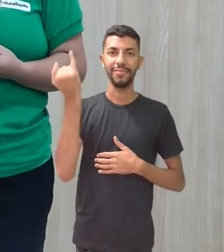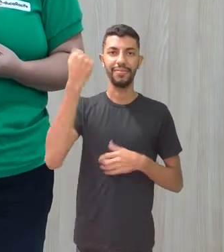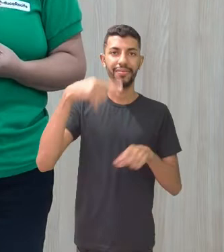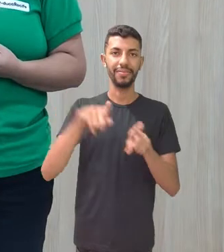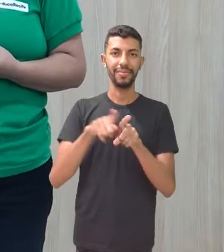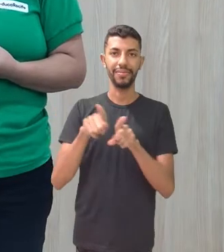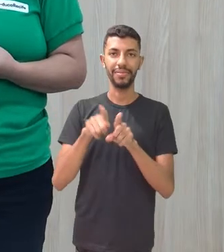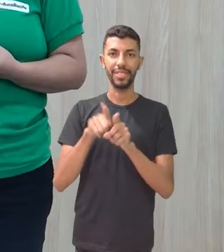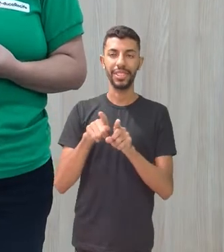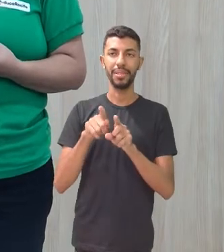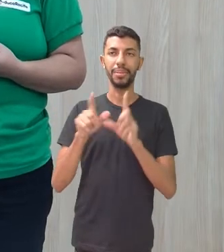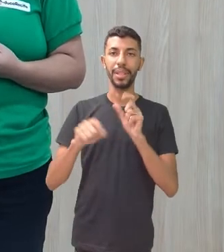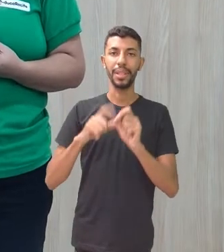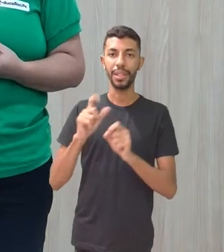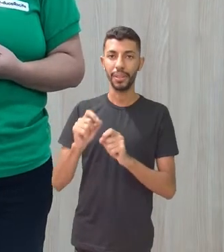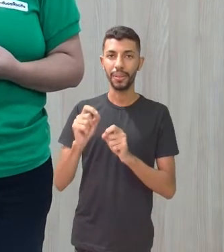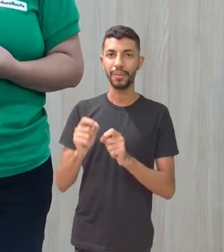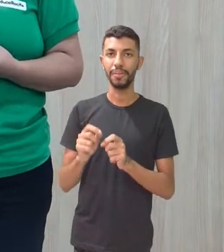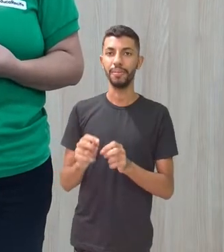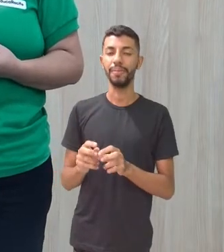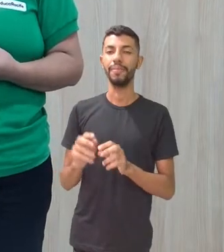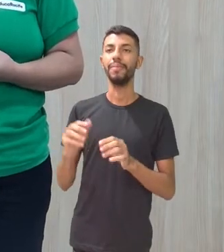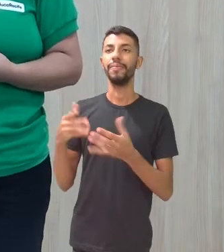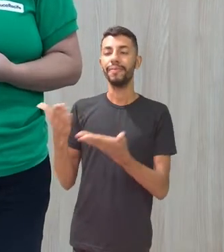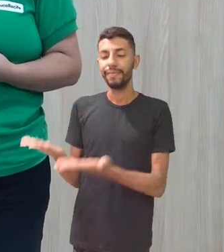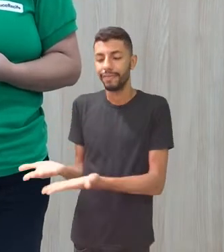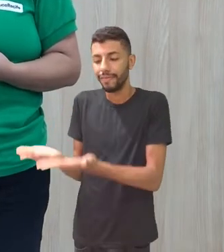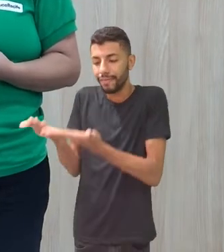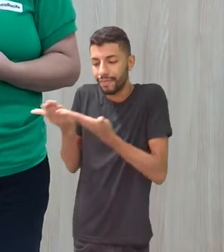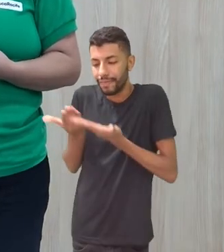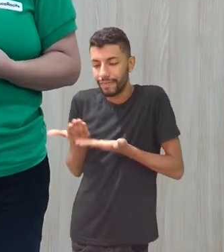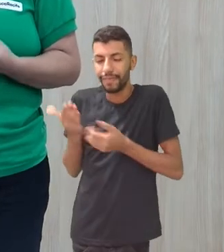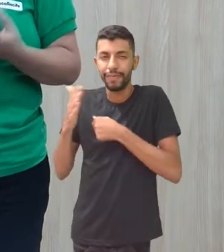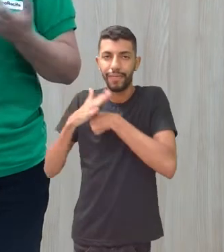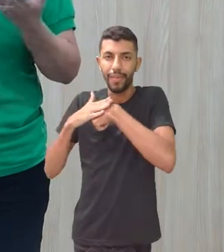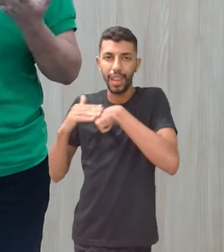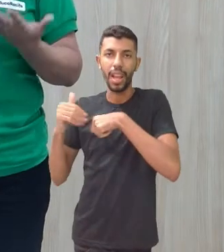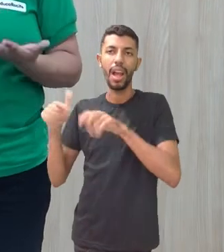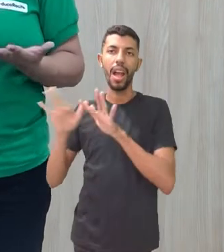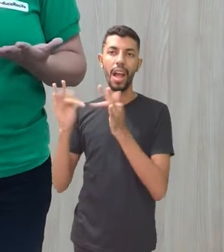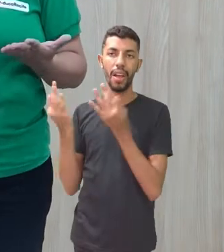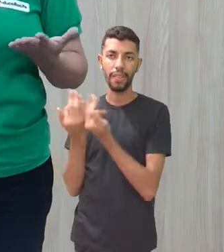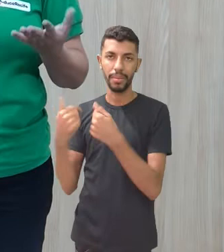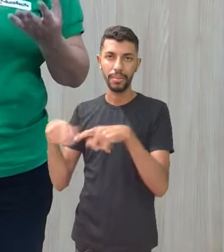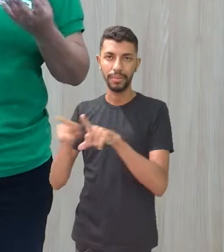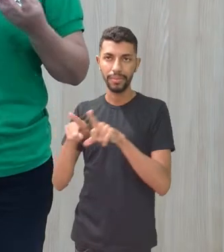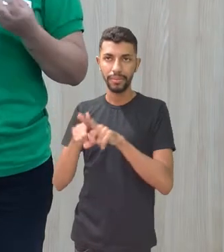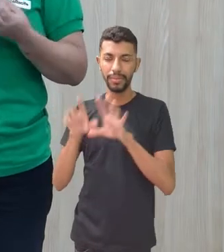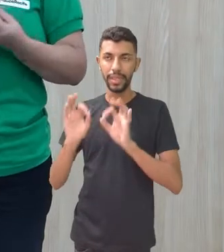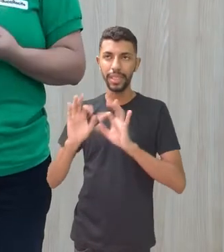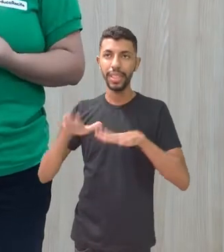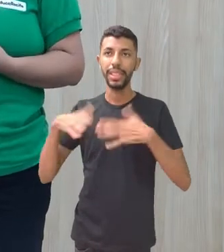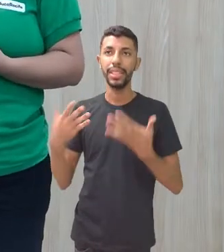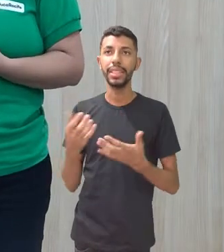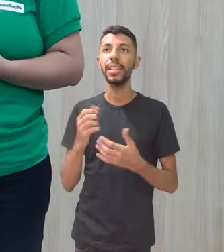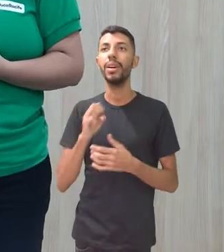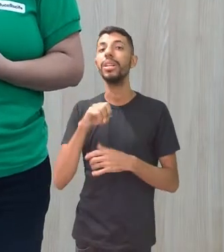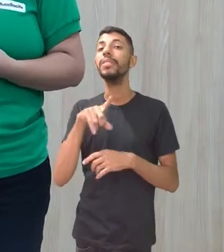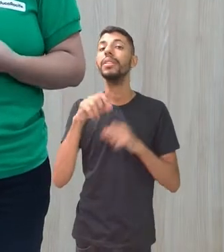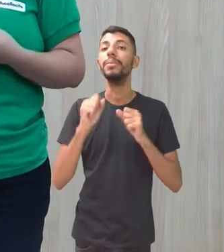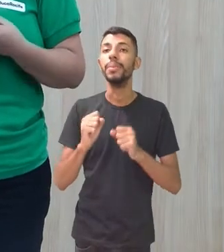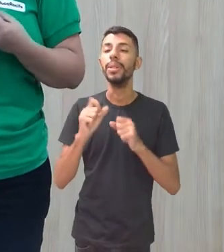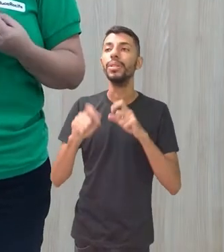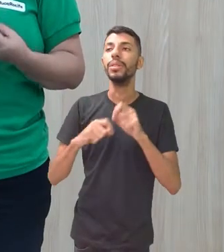esse olhar de acolhimento com a família. Então, se puder, o pai, o responsável, a